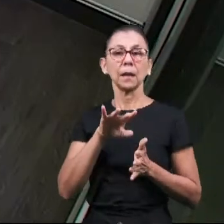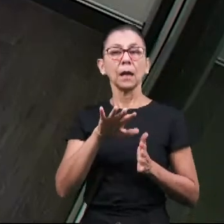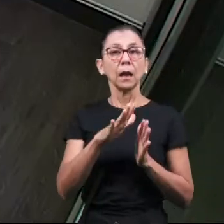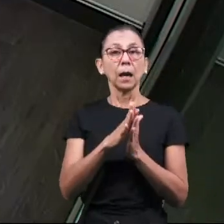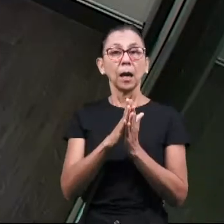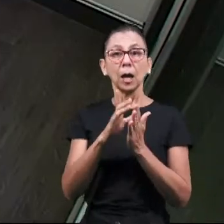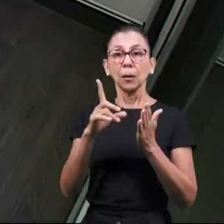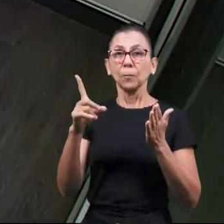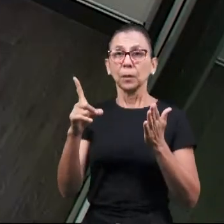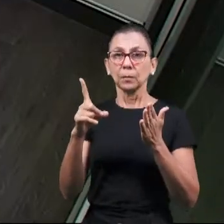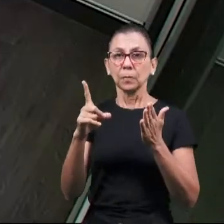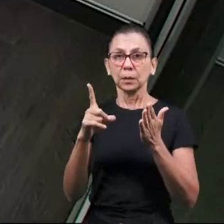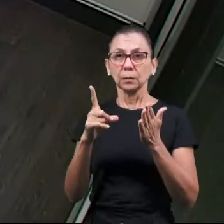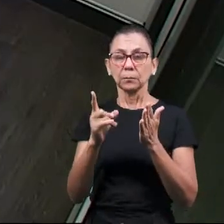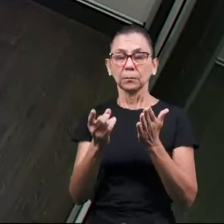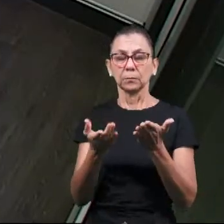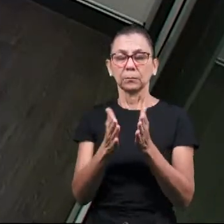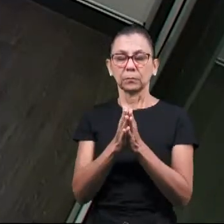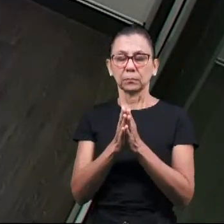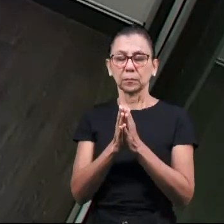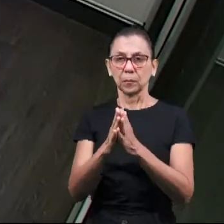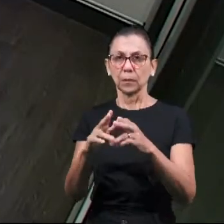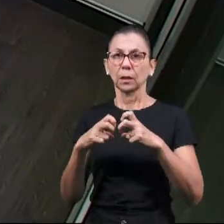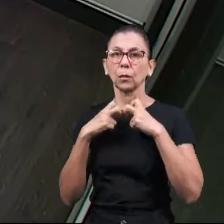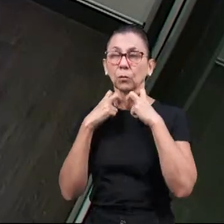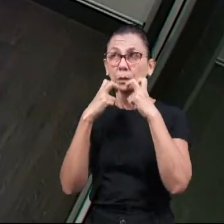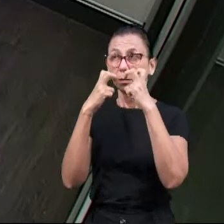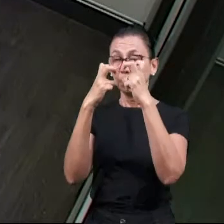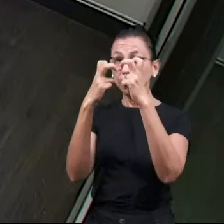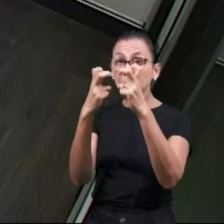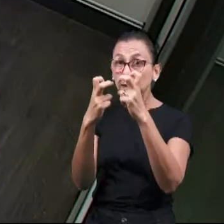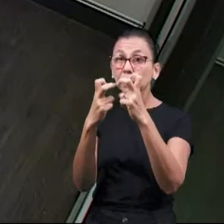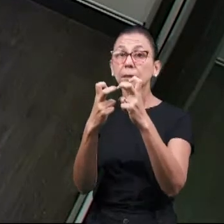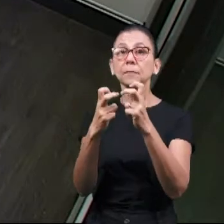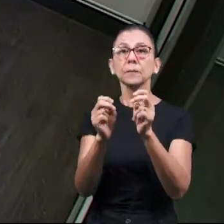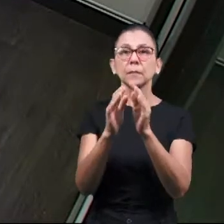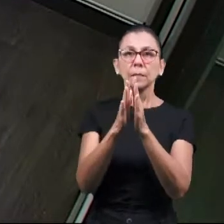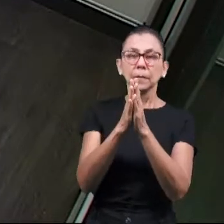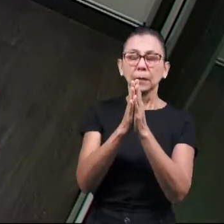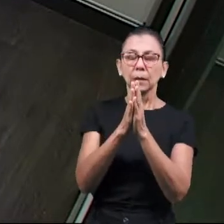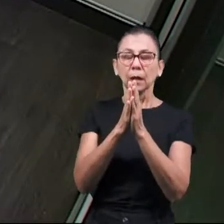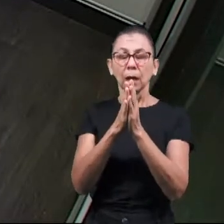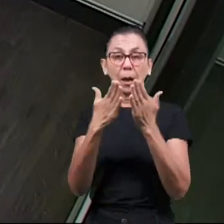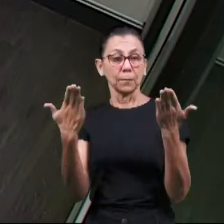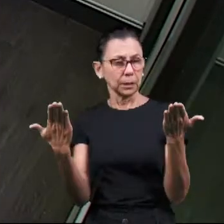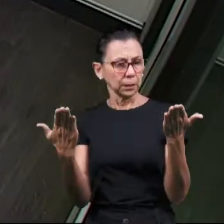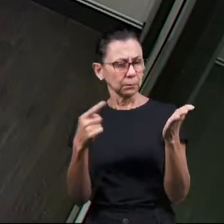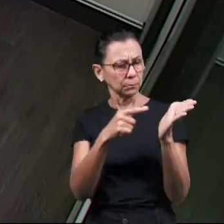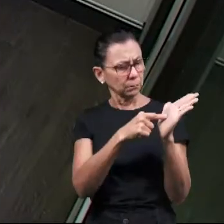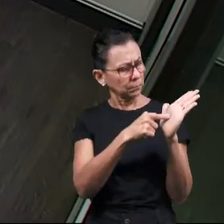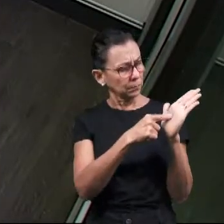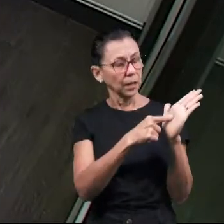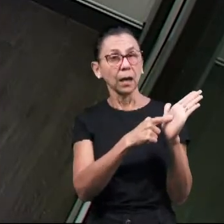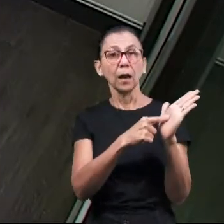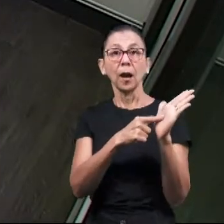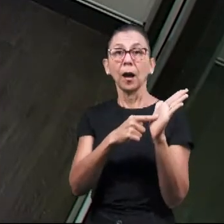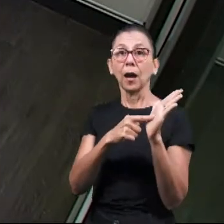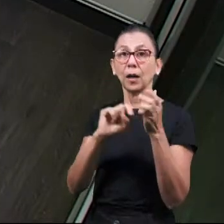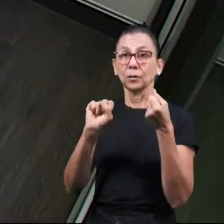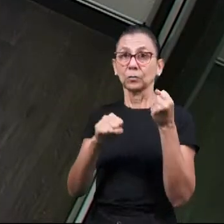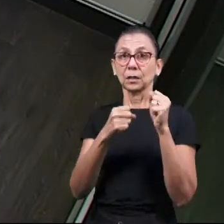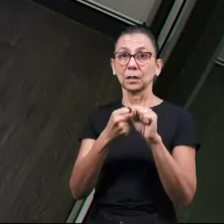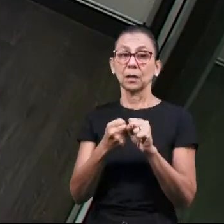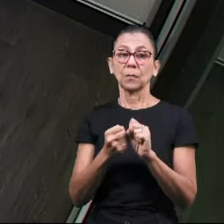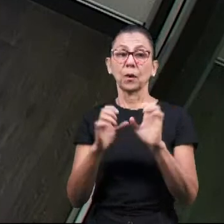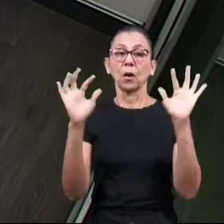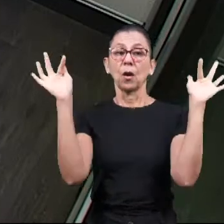Bíblia e fiz um clamor. E eu abri aqui no Salmos 1, verso 1, que diz assim: bem-aventurado o varão que não anda segundo